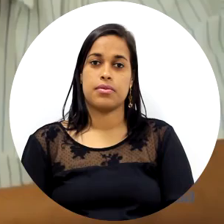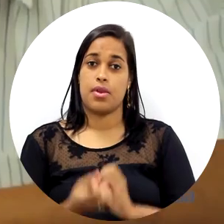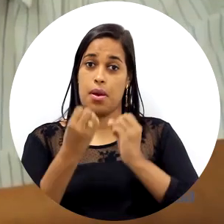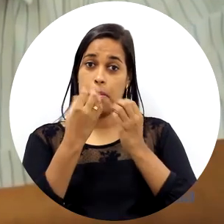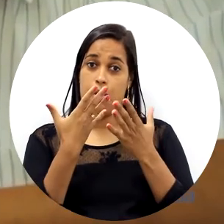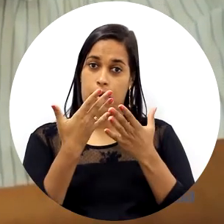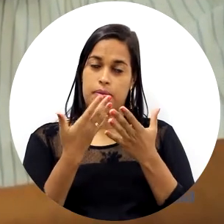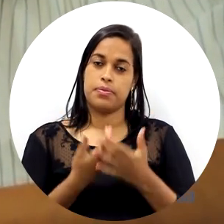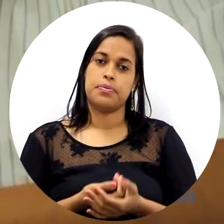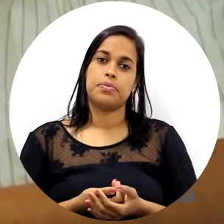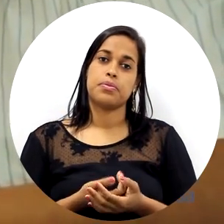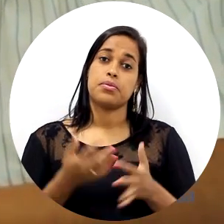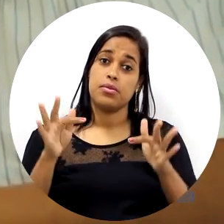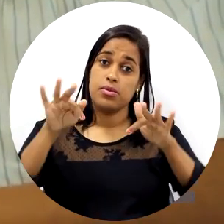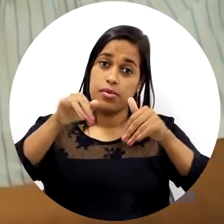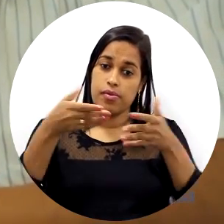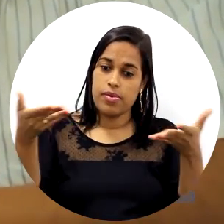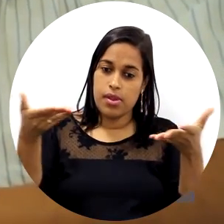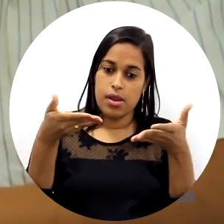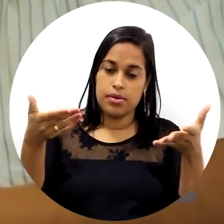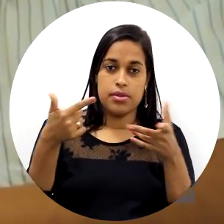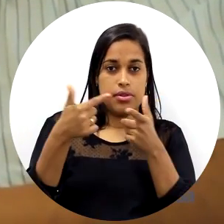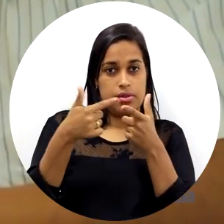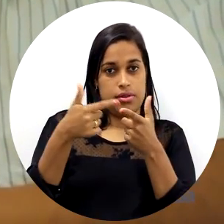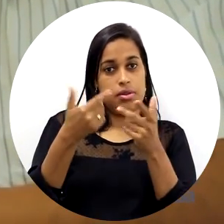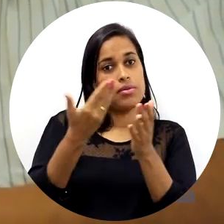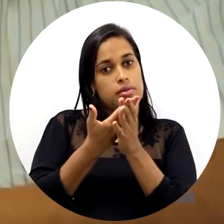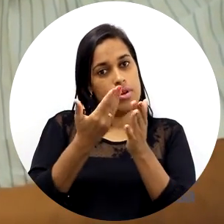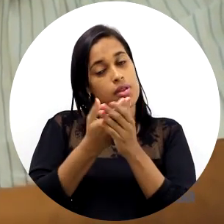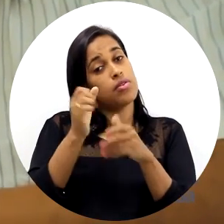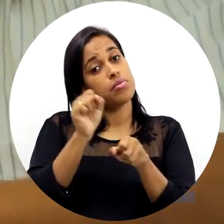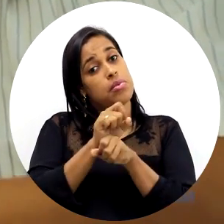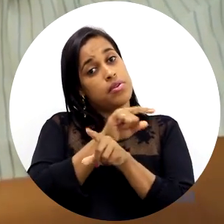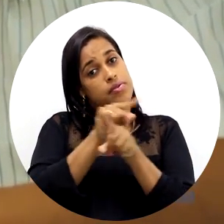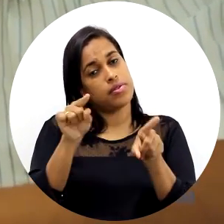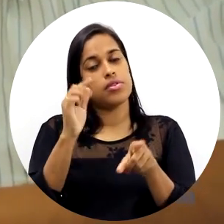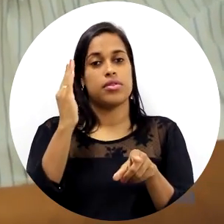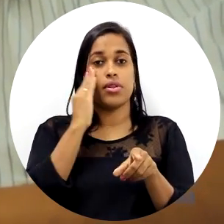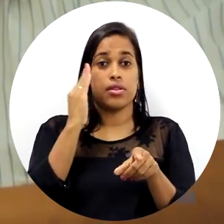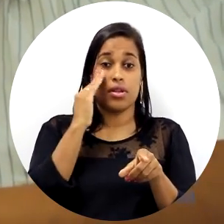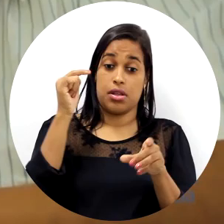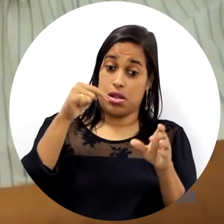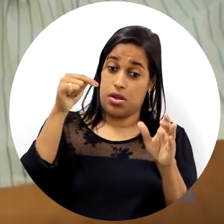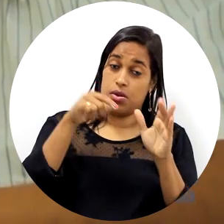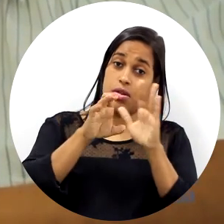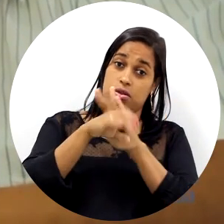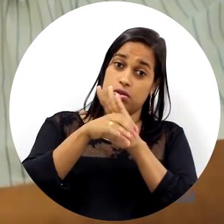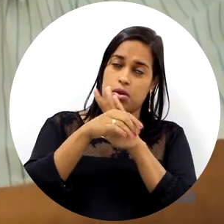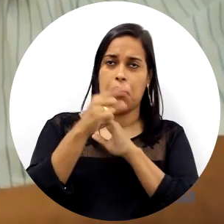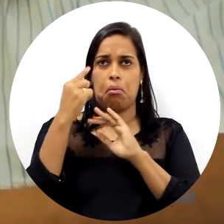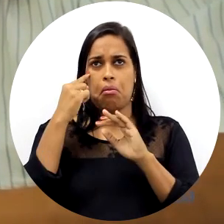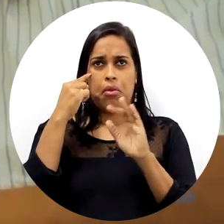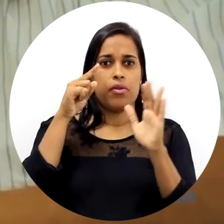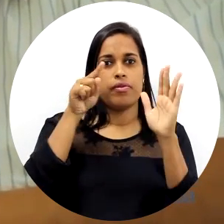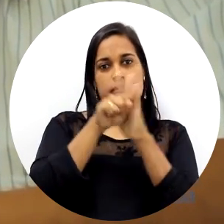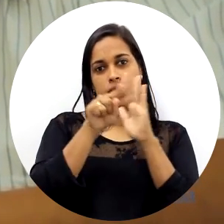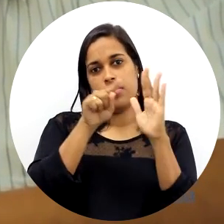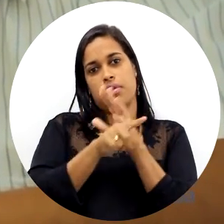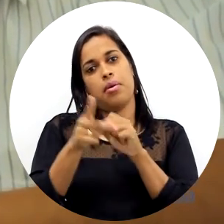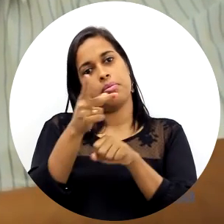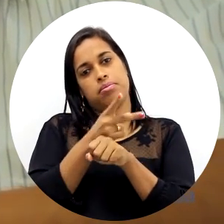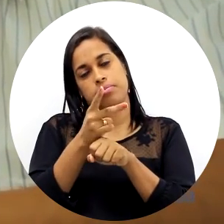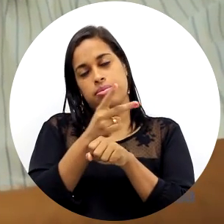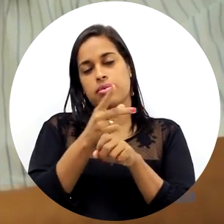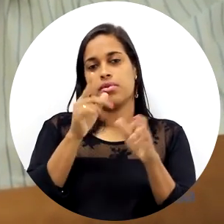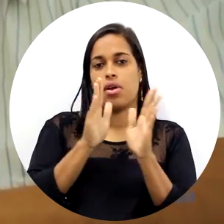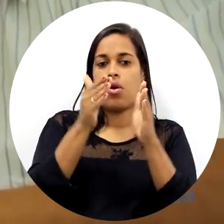MSNP. Bom, pessoal, finalizamos aqui a segunda aula, esperamos que vocês tenham compreendido esses conceitos. Qualquer